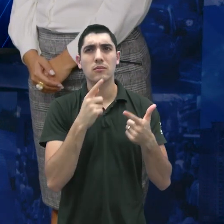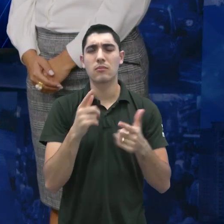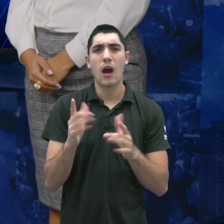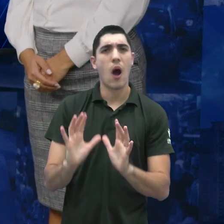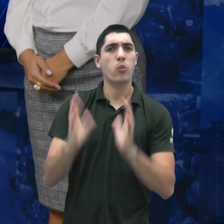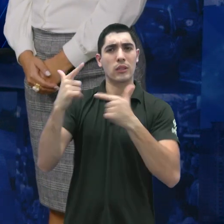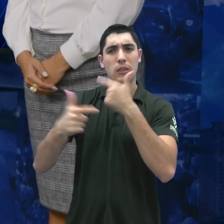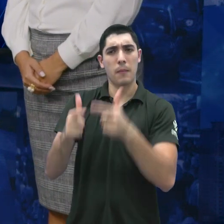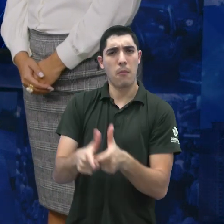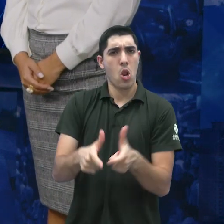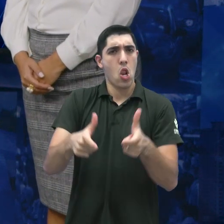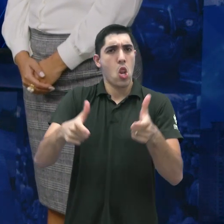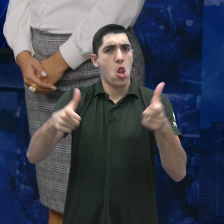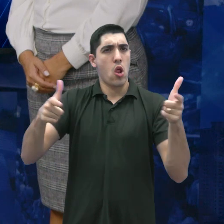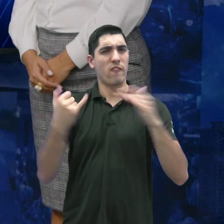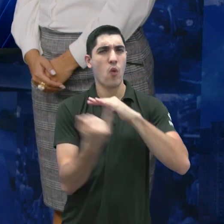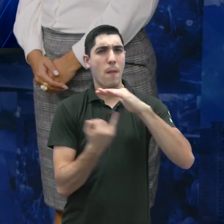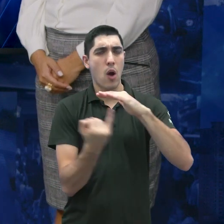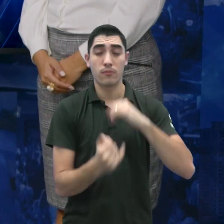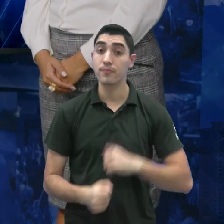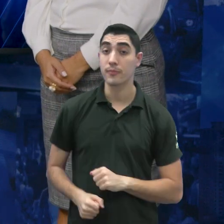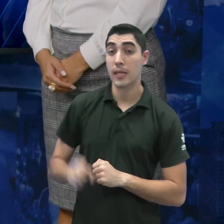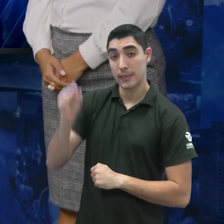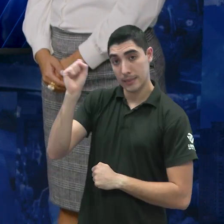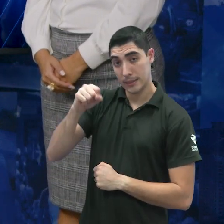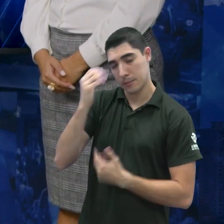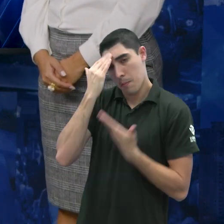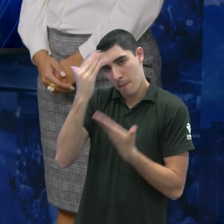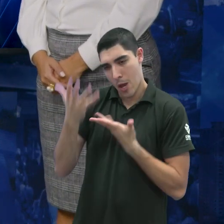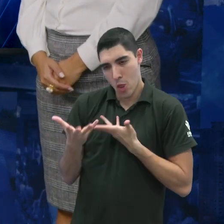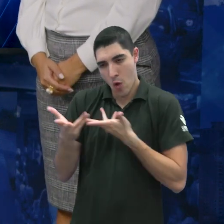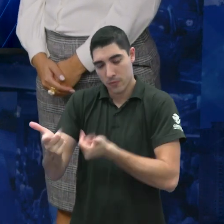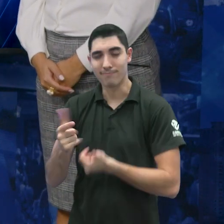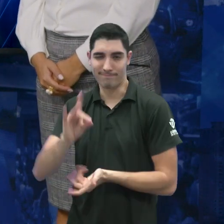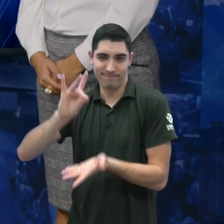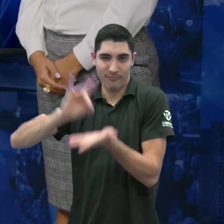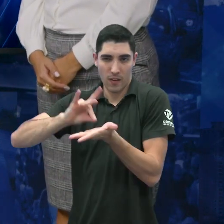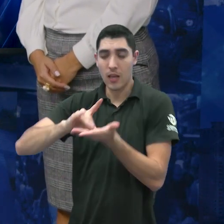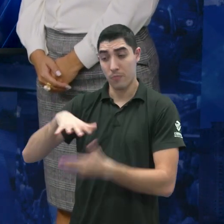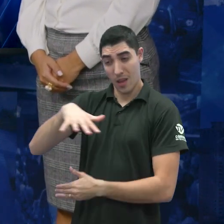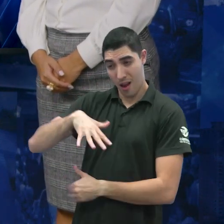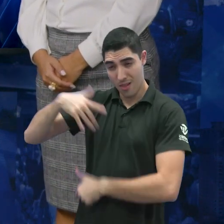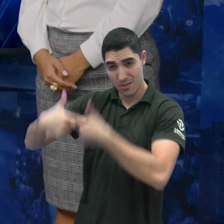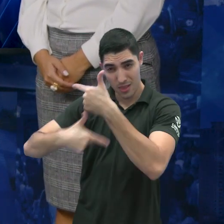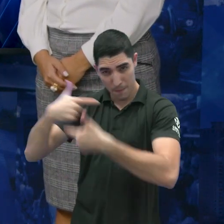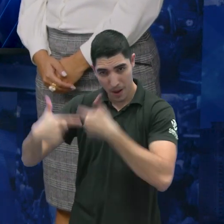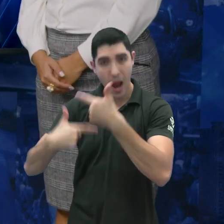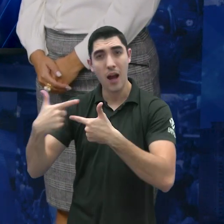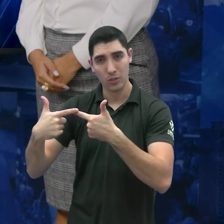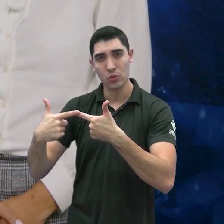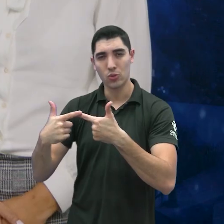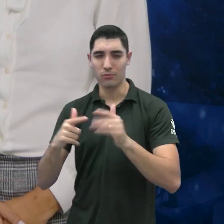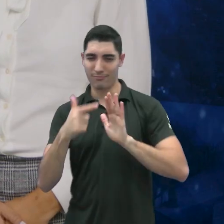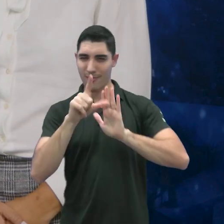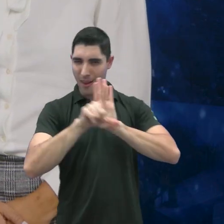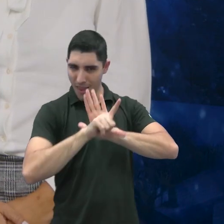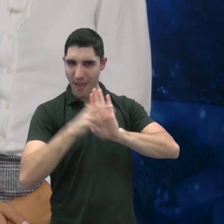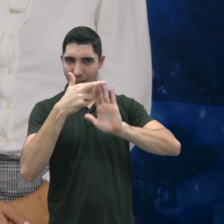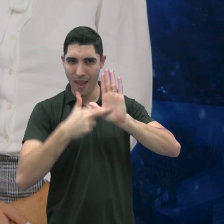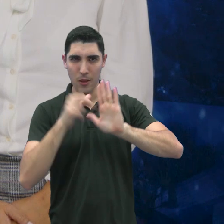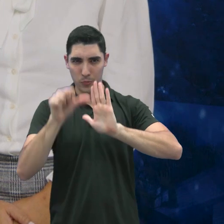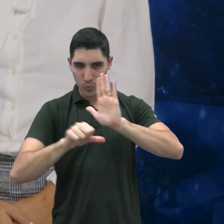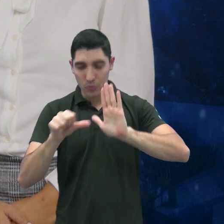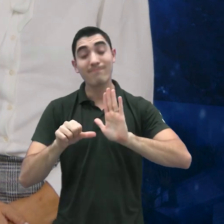Sim, obrigado pela oportunidade de estar aqui. De fato, o mundo do trabalho pós-reforma trabalhista